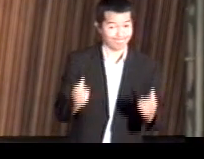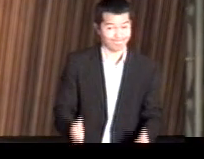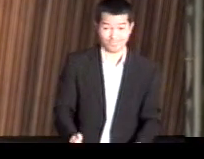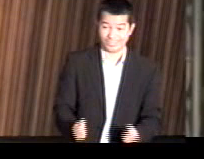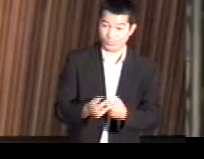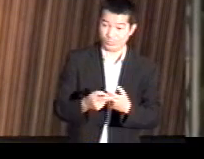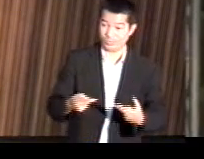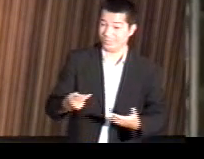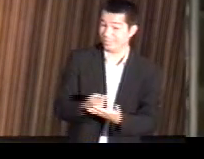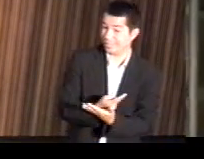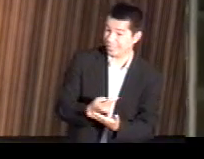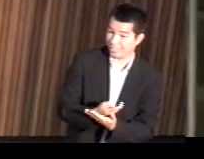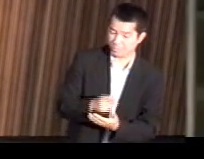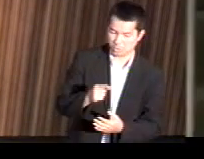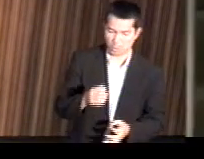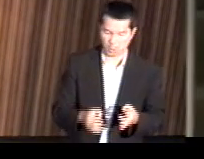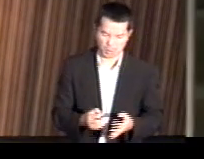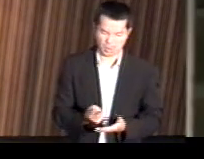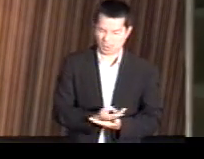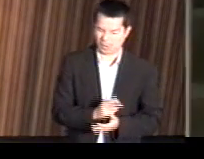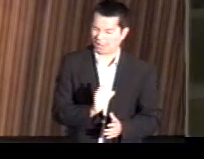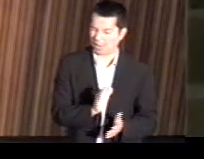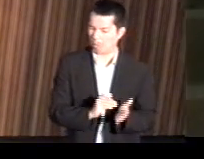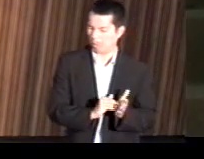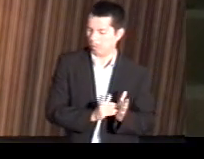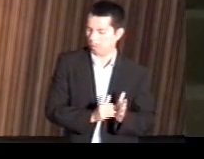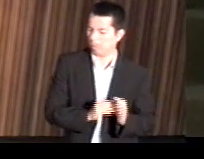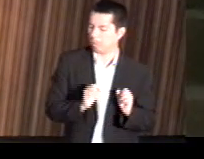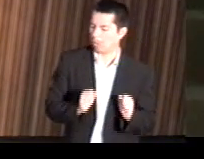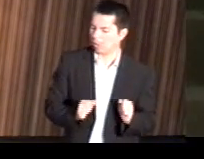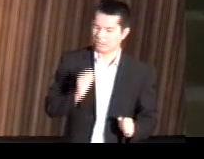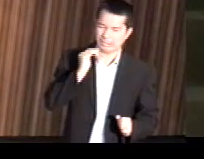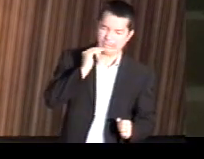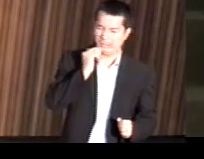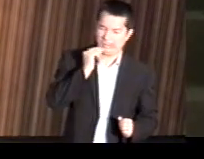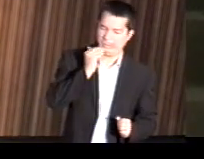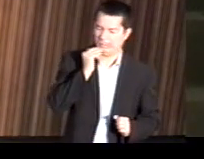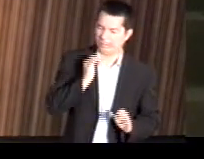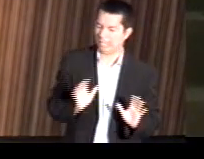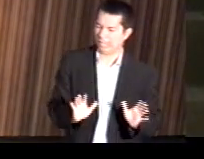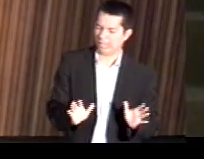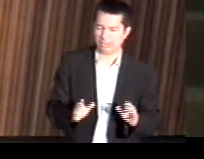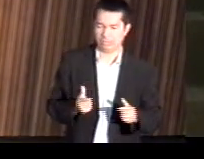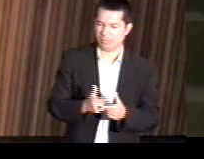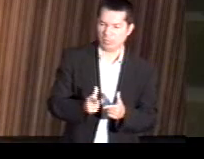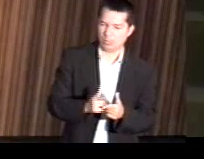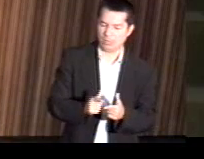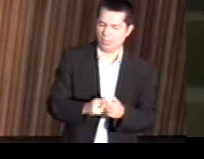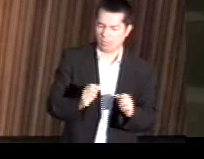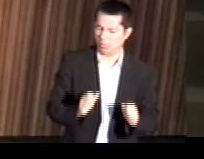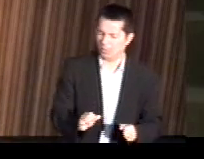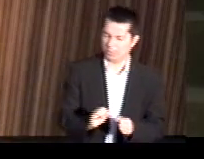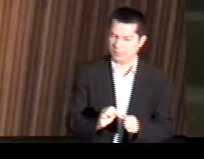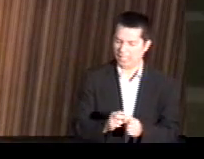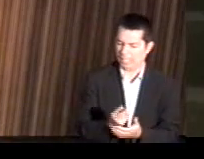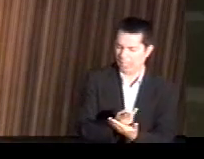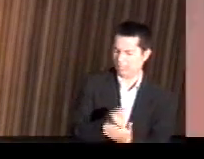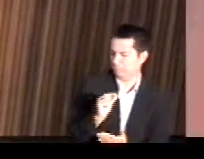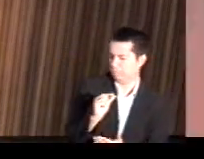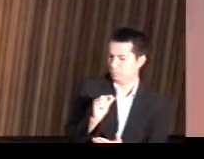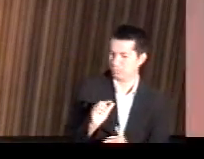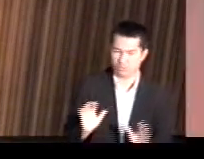dos aspectos da salvação em Cristo Jesus é o grande amor do Senhor Jesus. E é